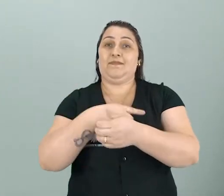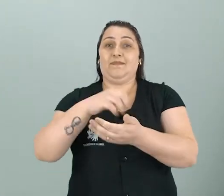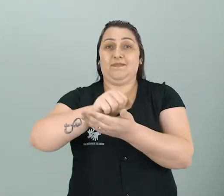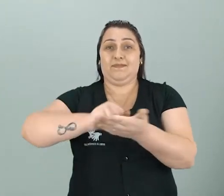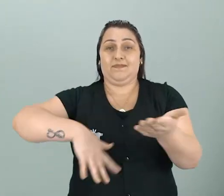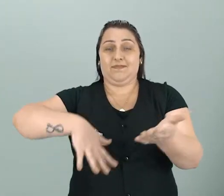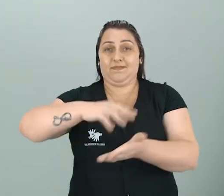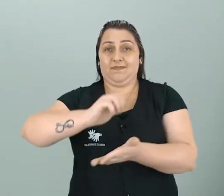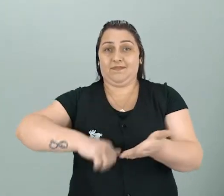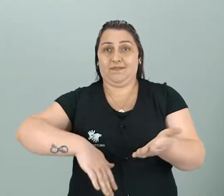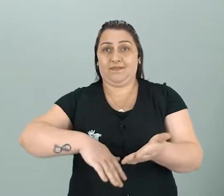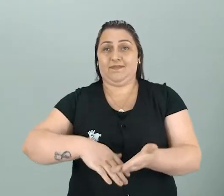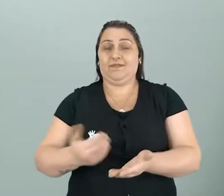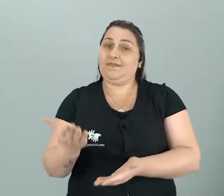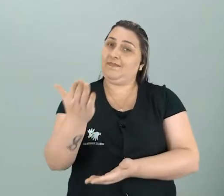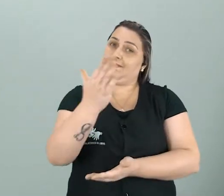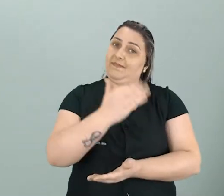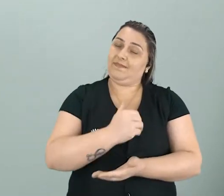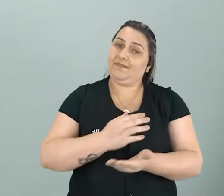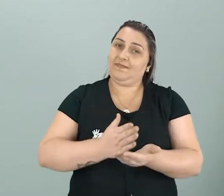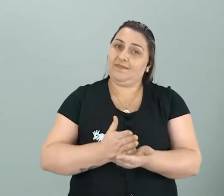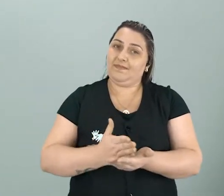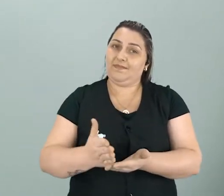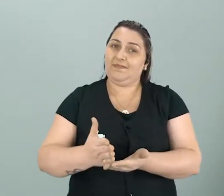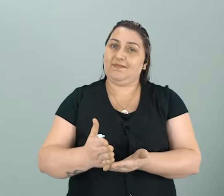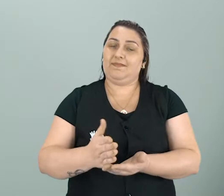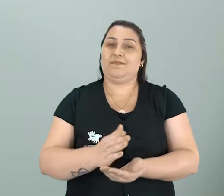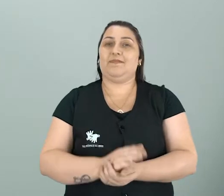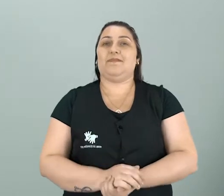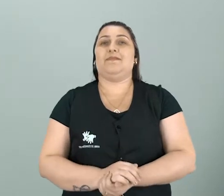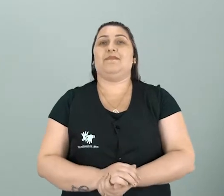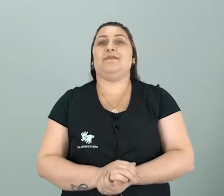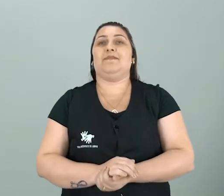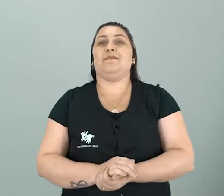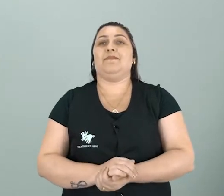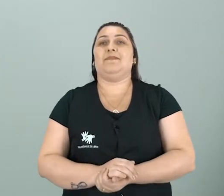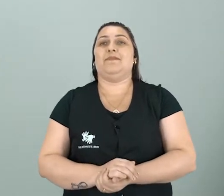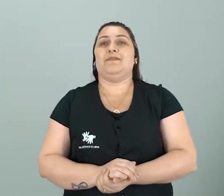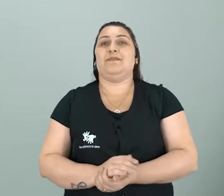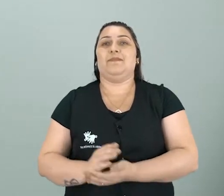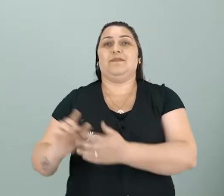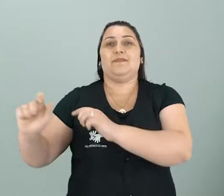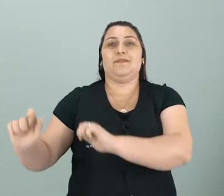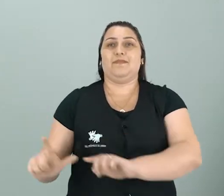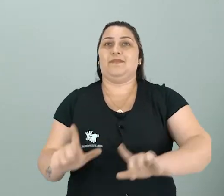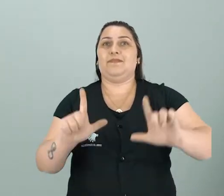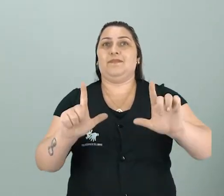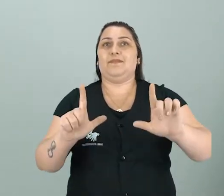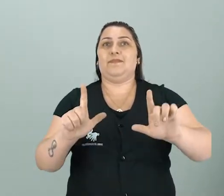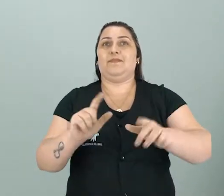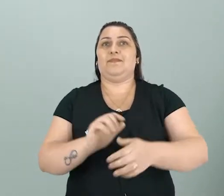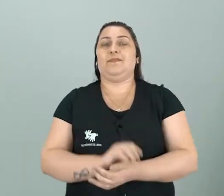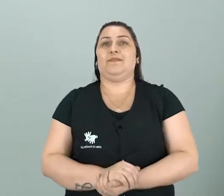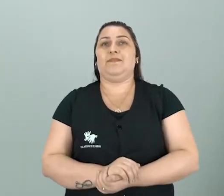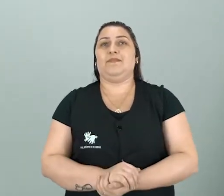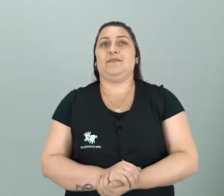nossas atividades vamos lá em esse ar acompanha aí na sua dela